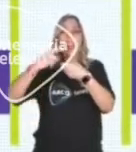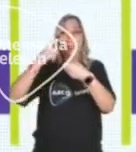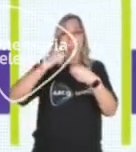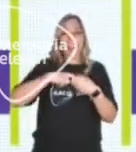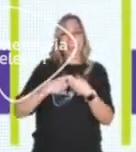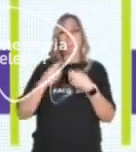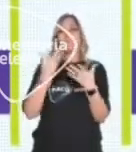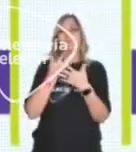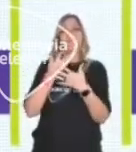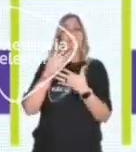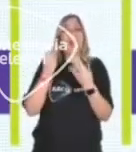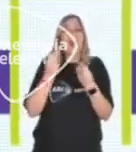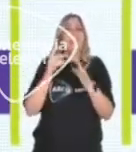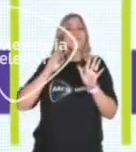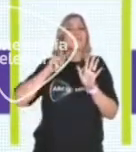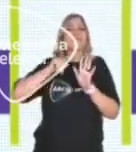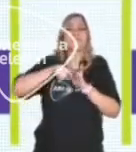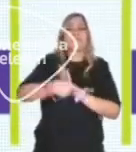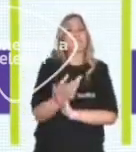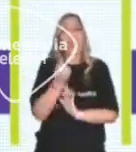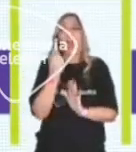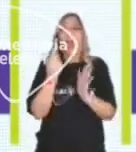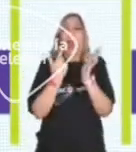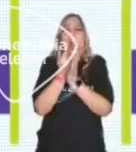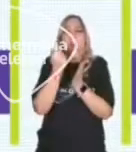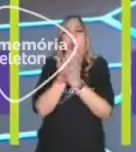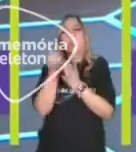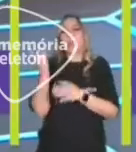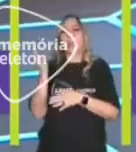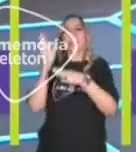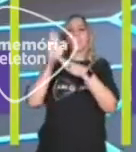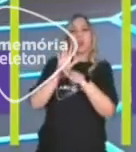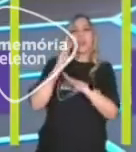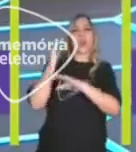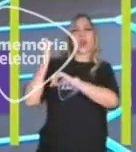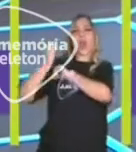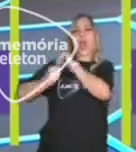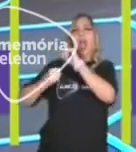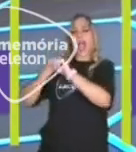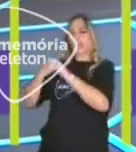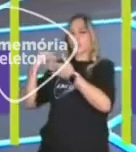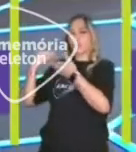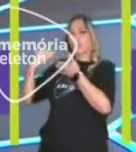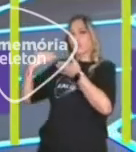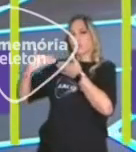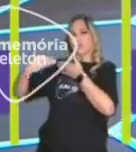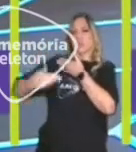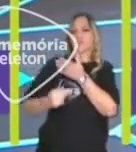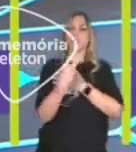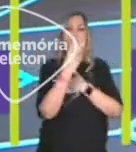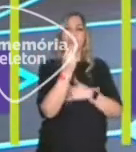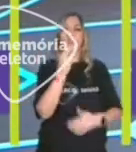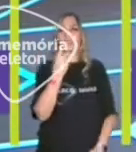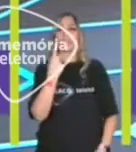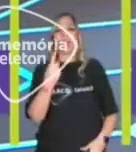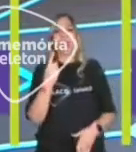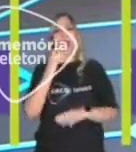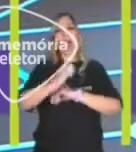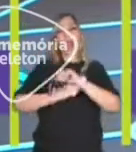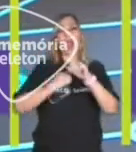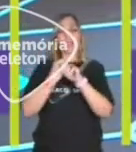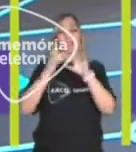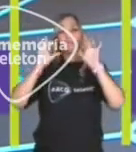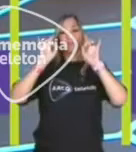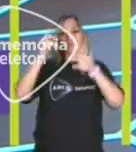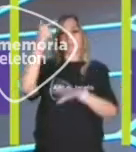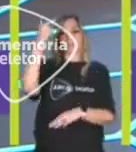milhares de clientes legal compre nossas farmácias e contribuir ele ajudaram durante todo esse ano e2021 ano muito especial